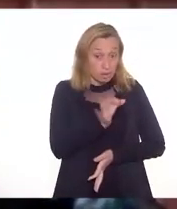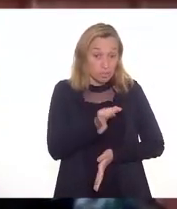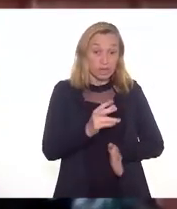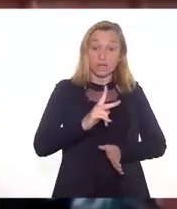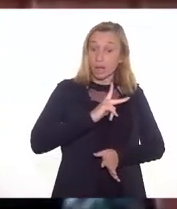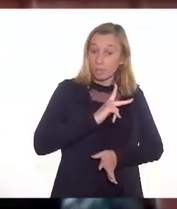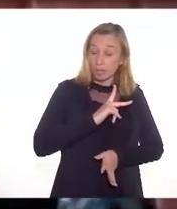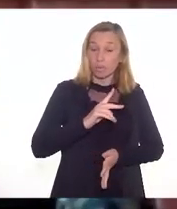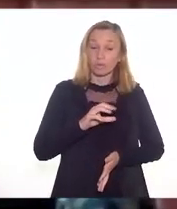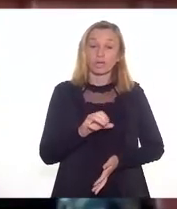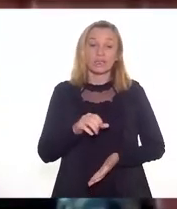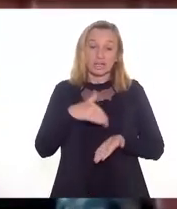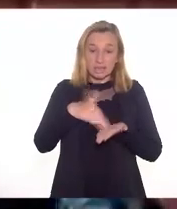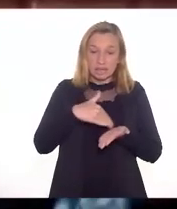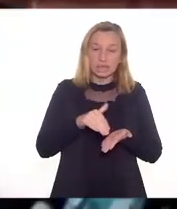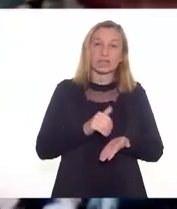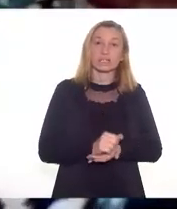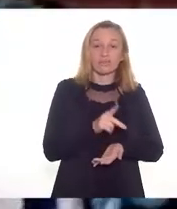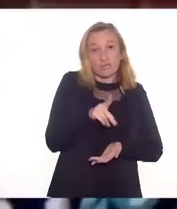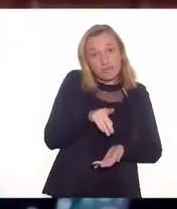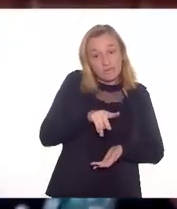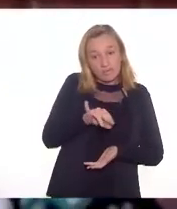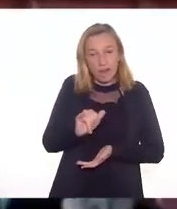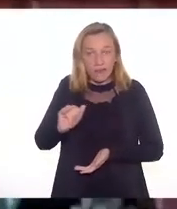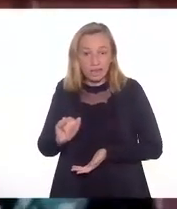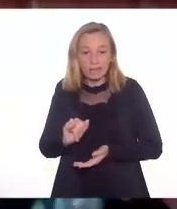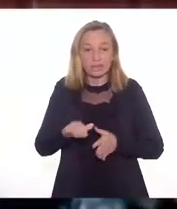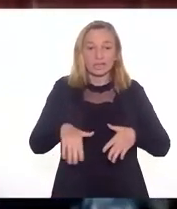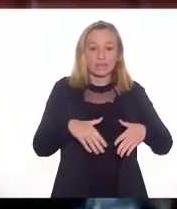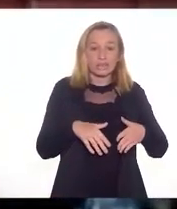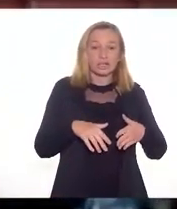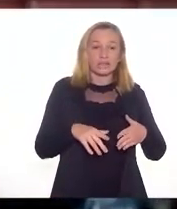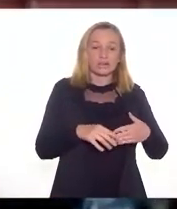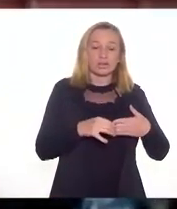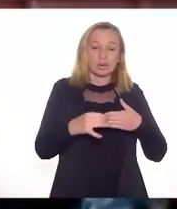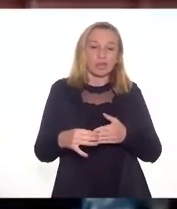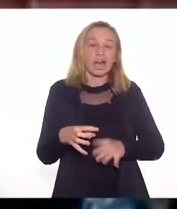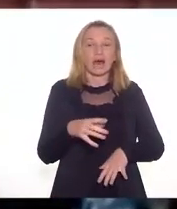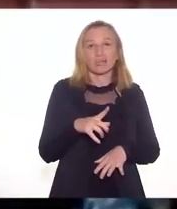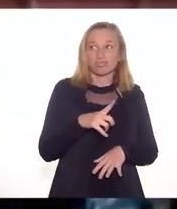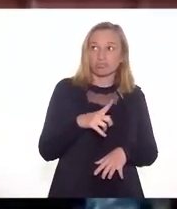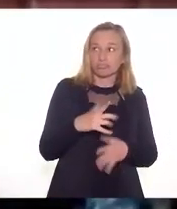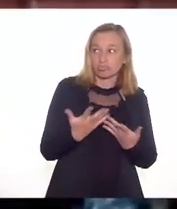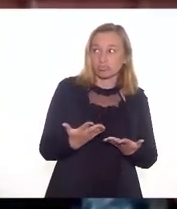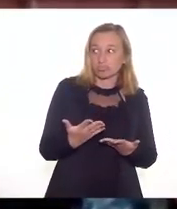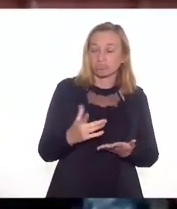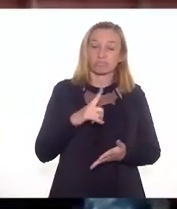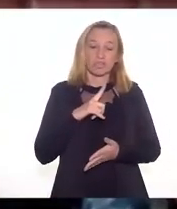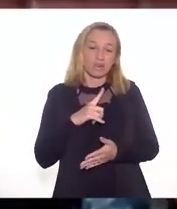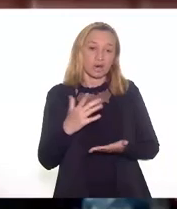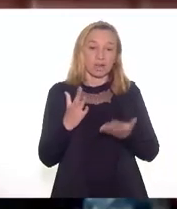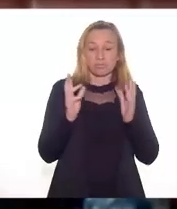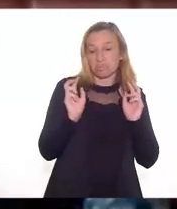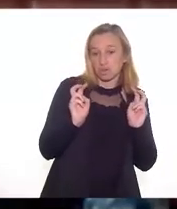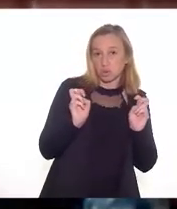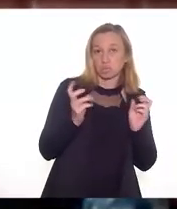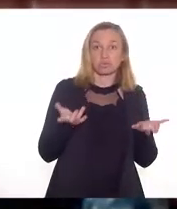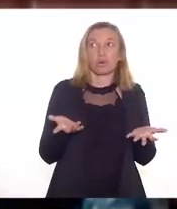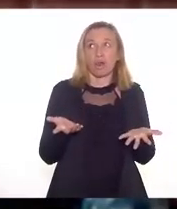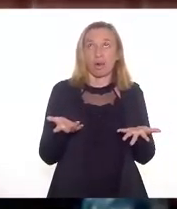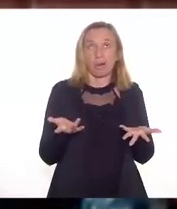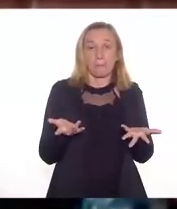própria secretaria vai encaminhar, se houver algum tipo de situação, né,